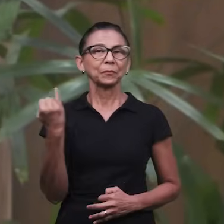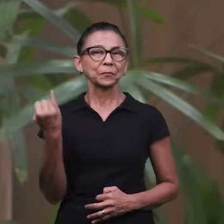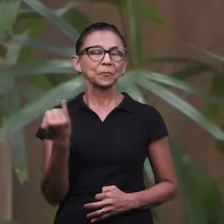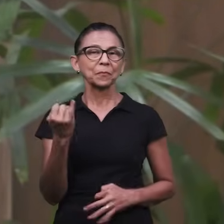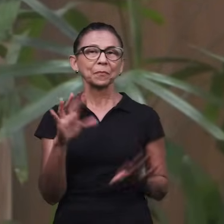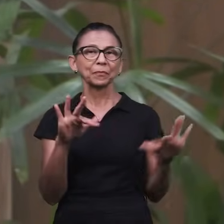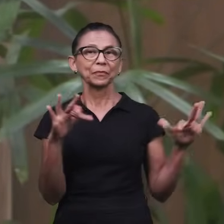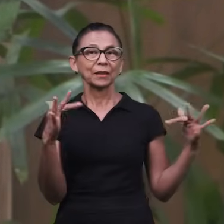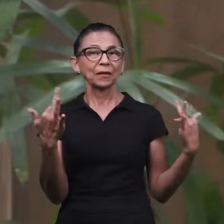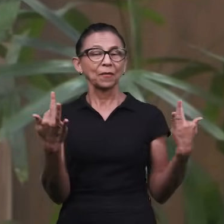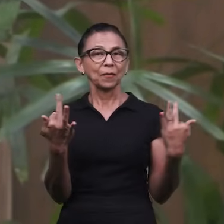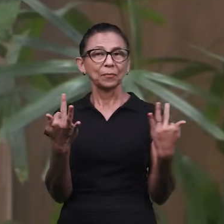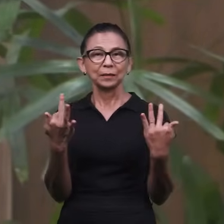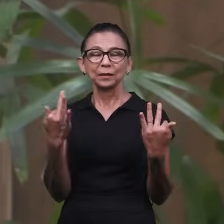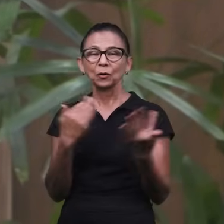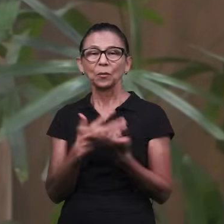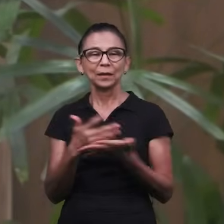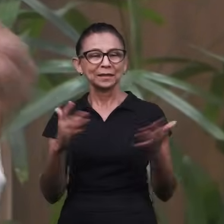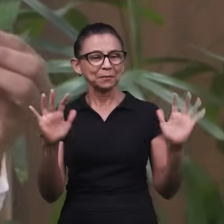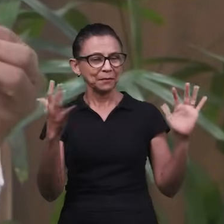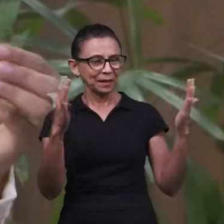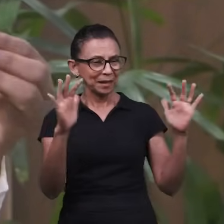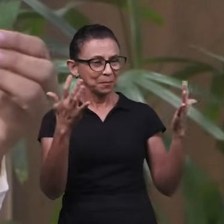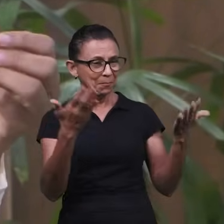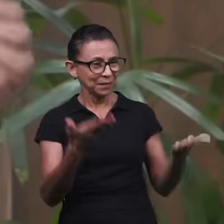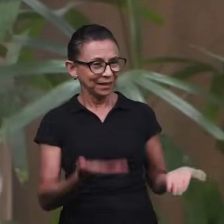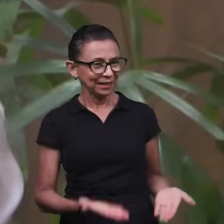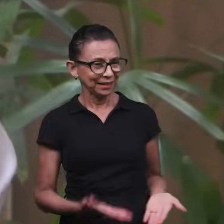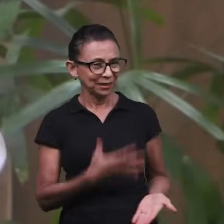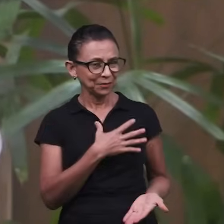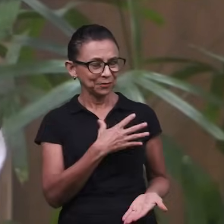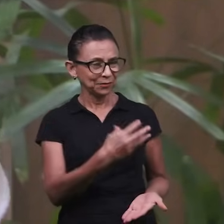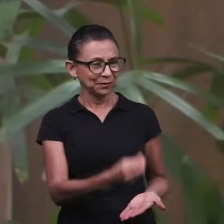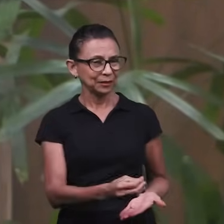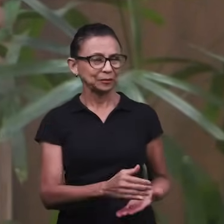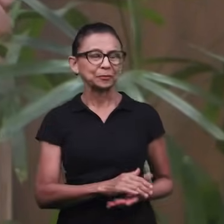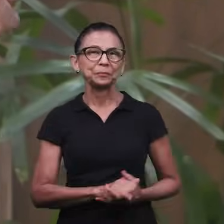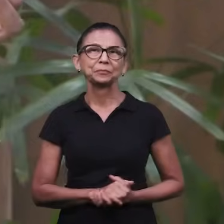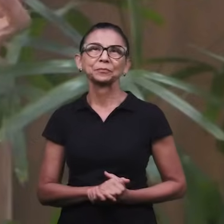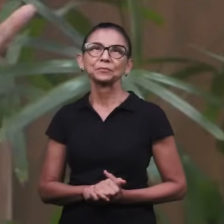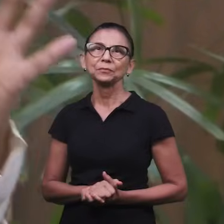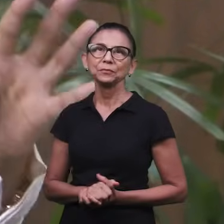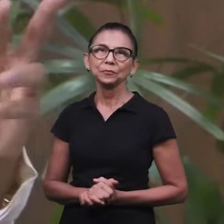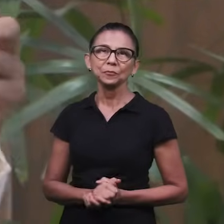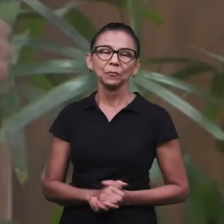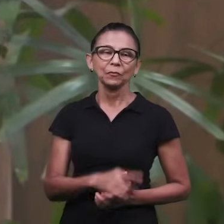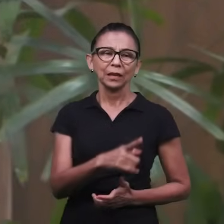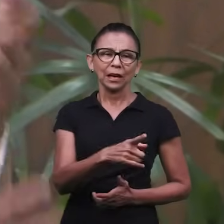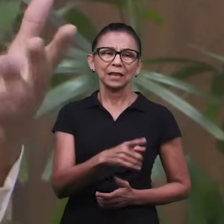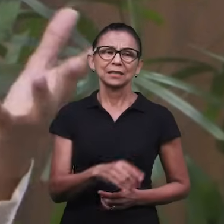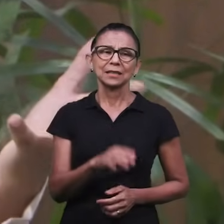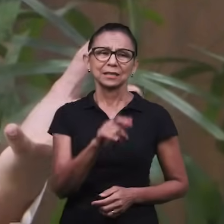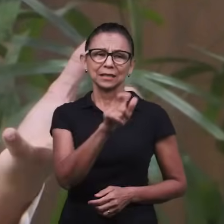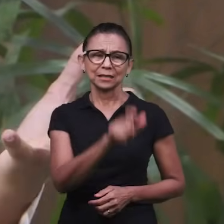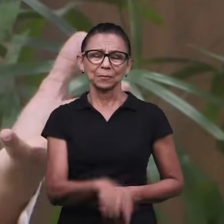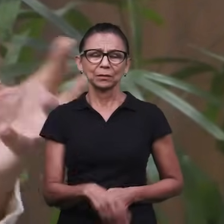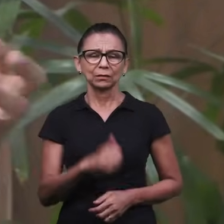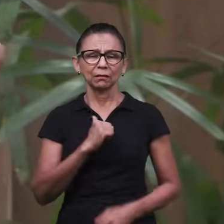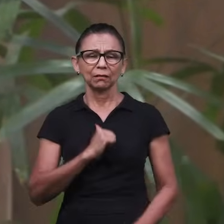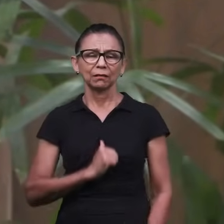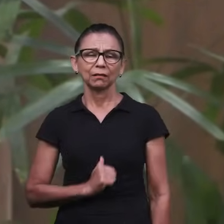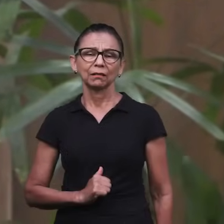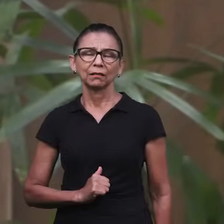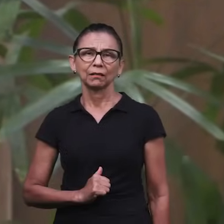família comece a elogiar bastante, porque uma das consequências desse transtorno é a pessoa ter baixa autoestima. Porque imagine, o que é